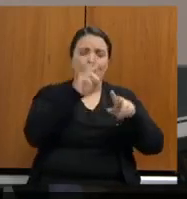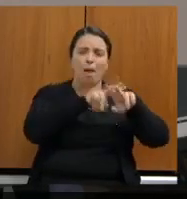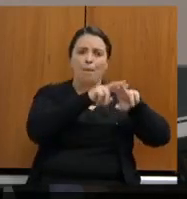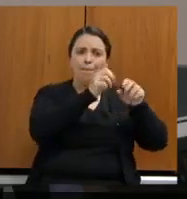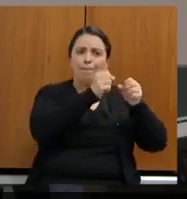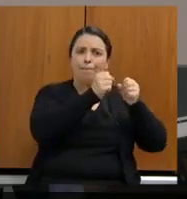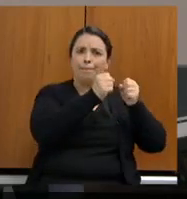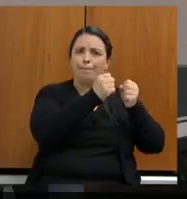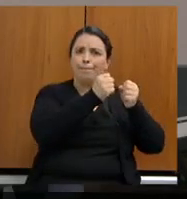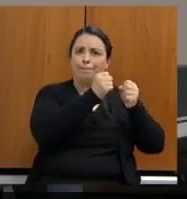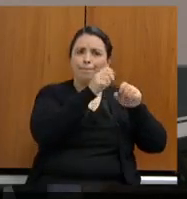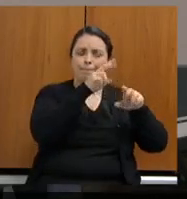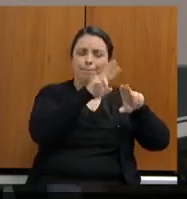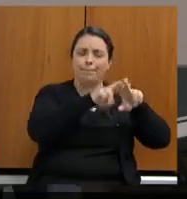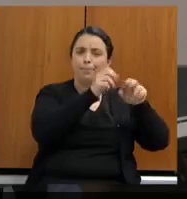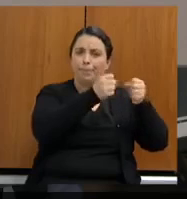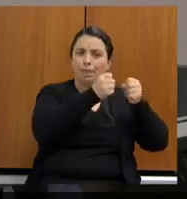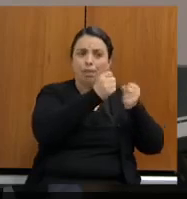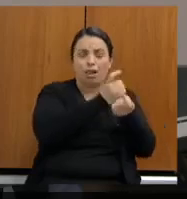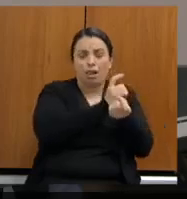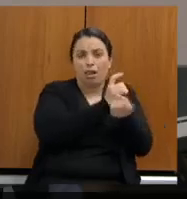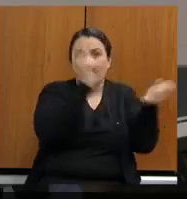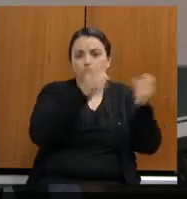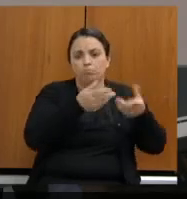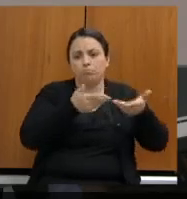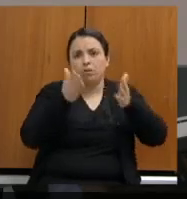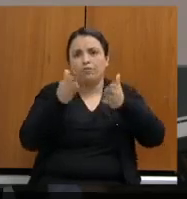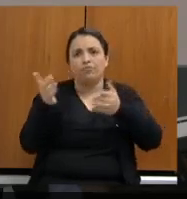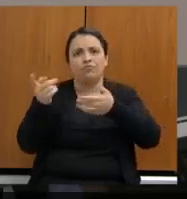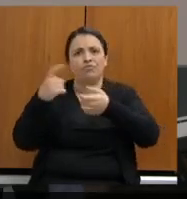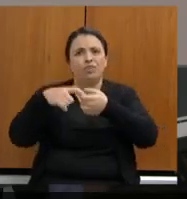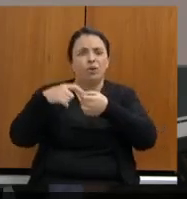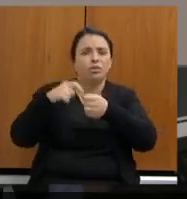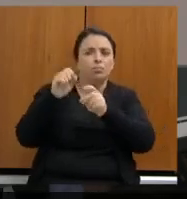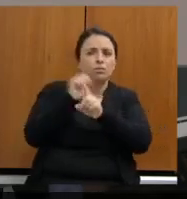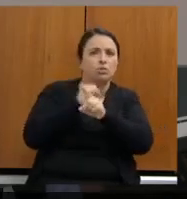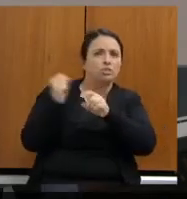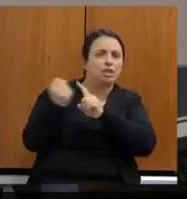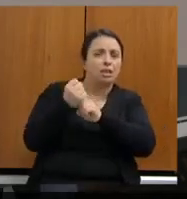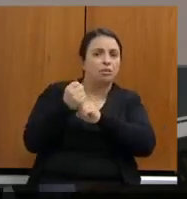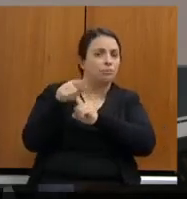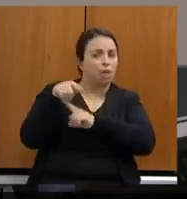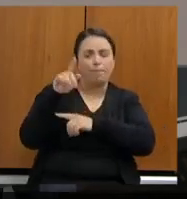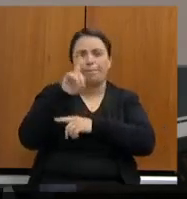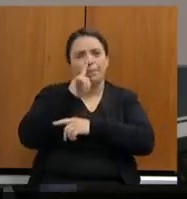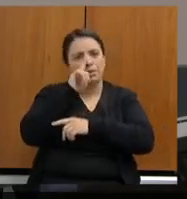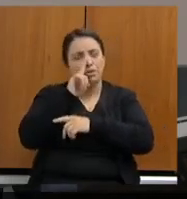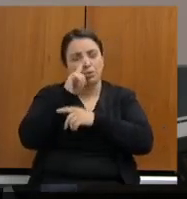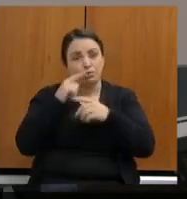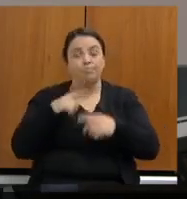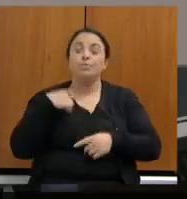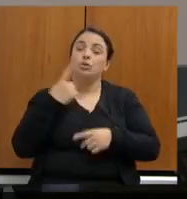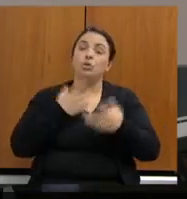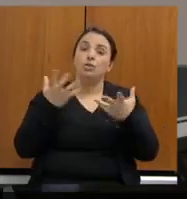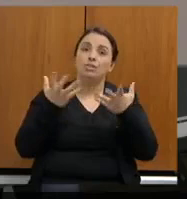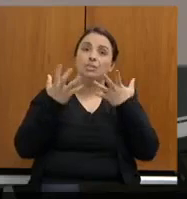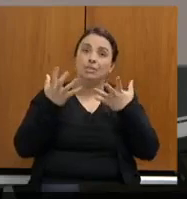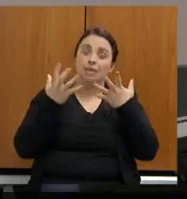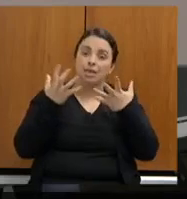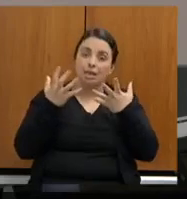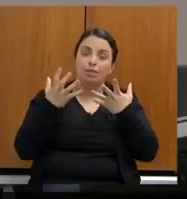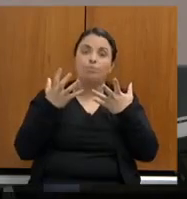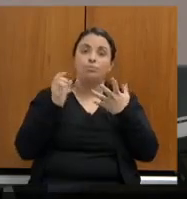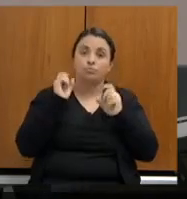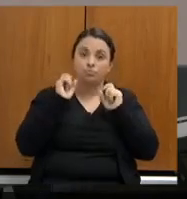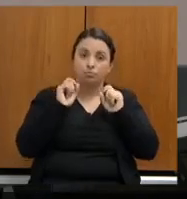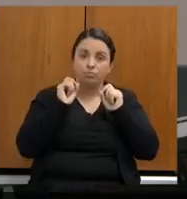aqui que também para o secretário que aqui se encontra deixar bem claro que nós somos amigos a segurança nós queremos é que realmente nós somos